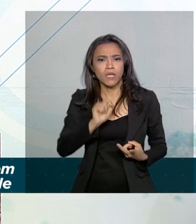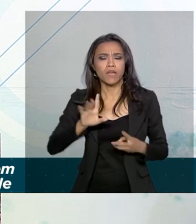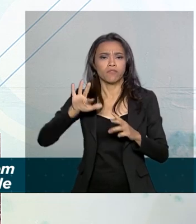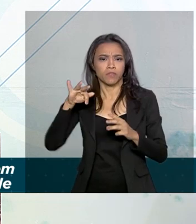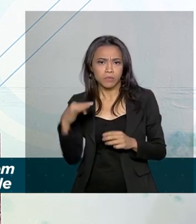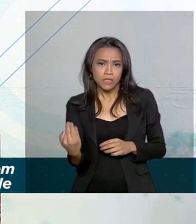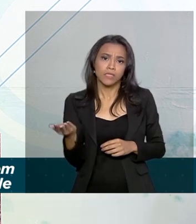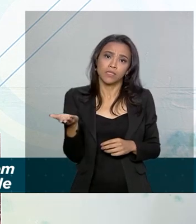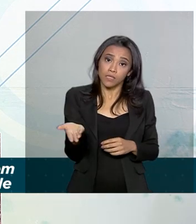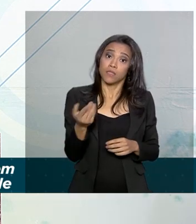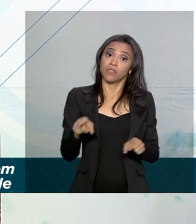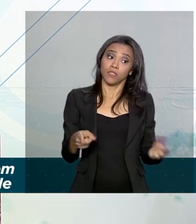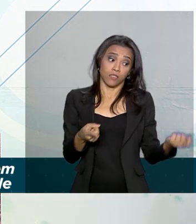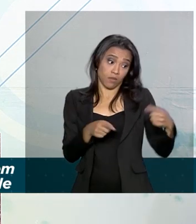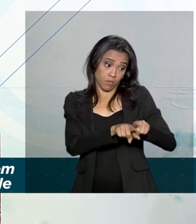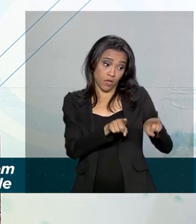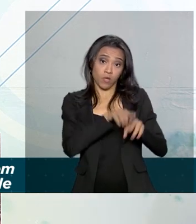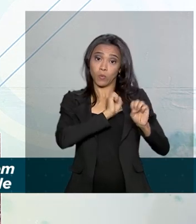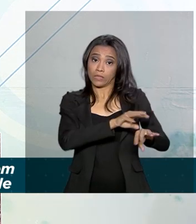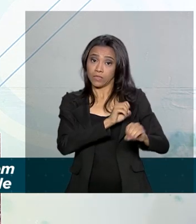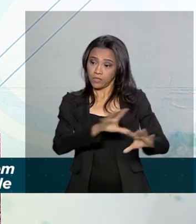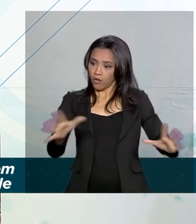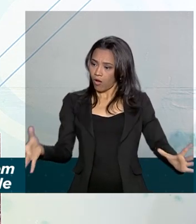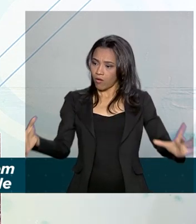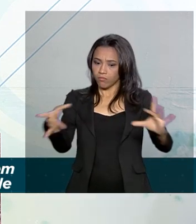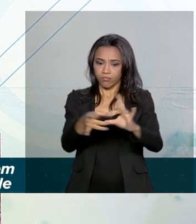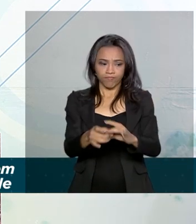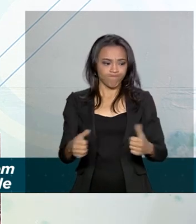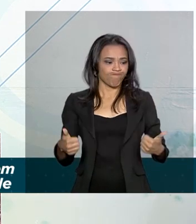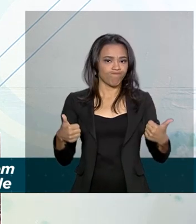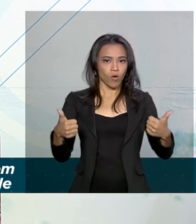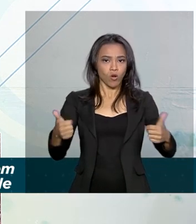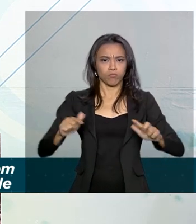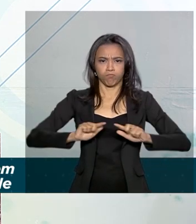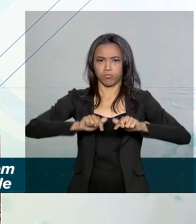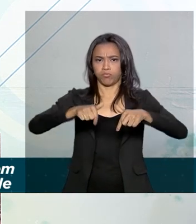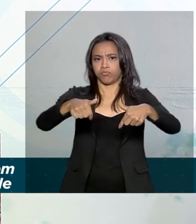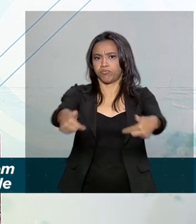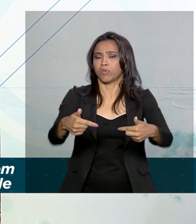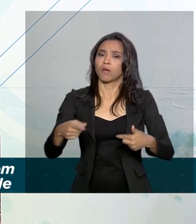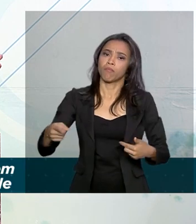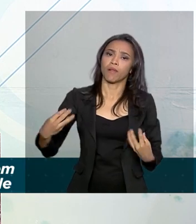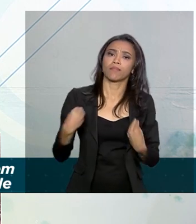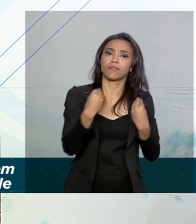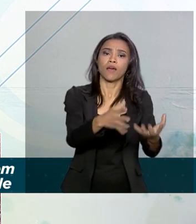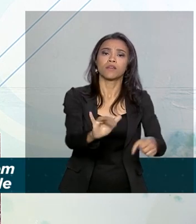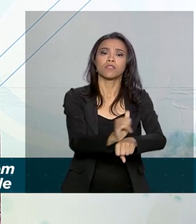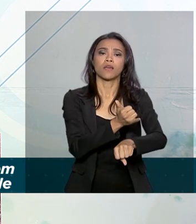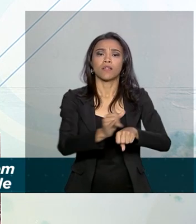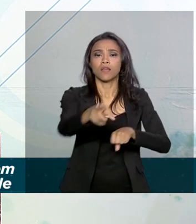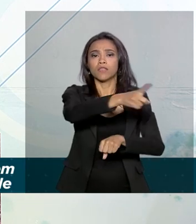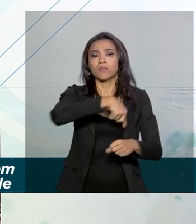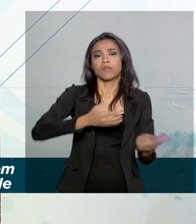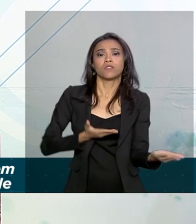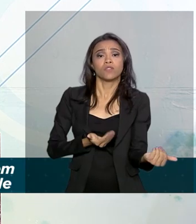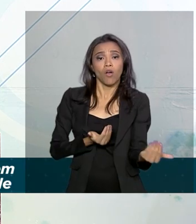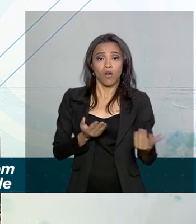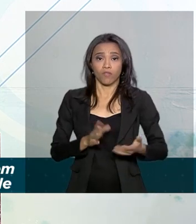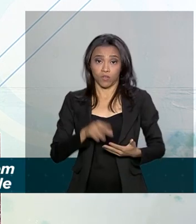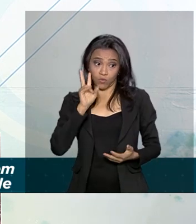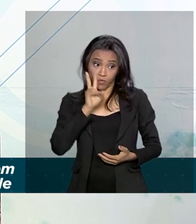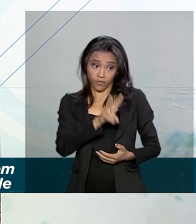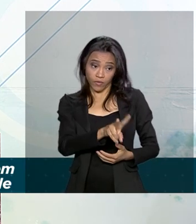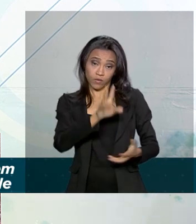a educação, um casamento perfeito para dar meios para essa garotada. Como estou vendo aqui, a garotada do